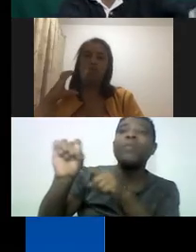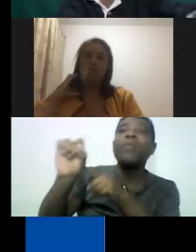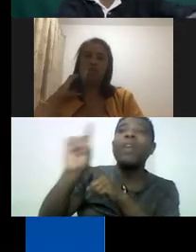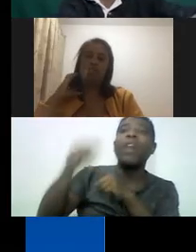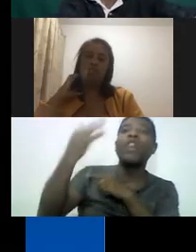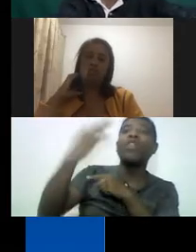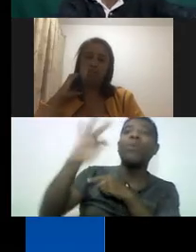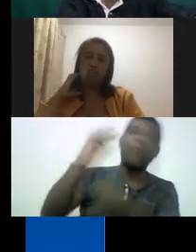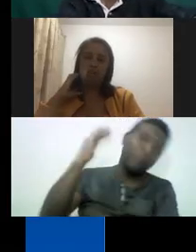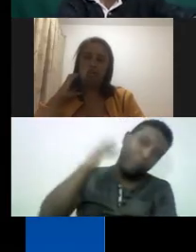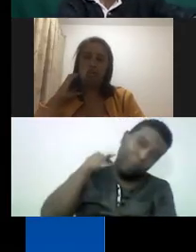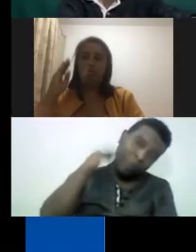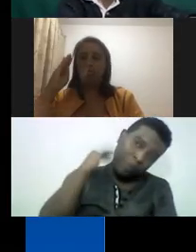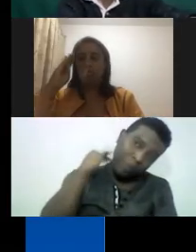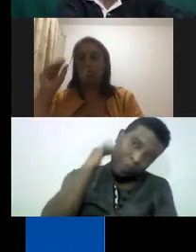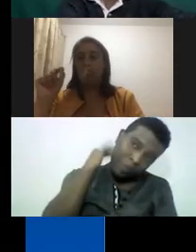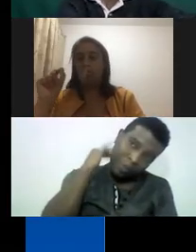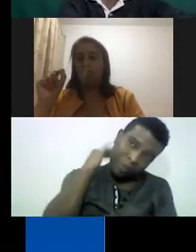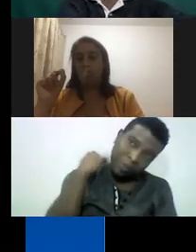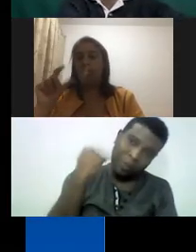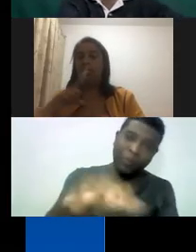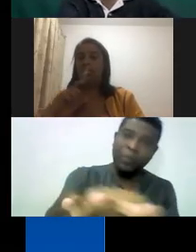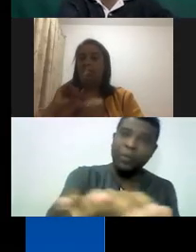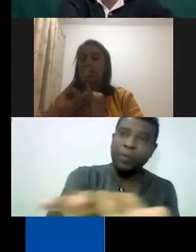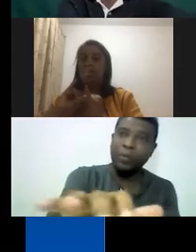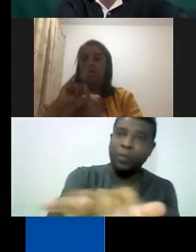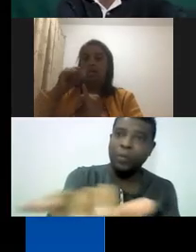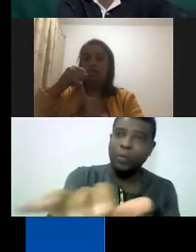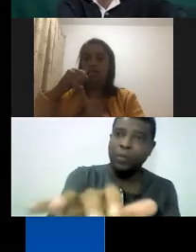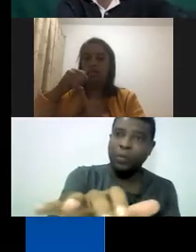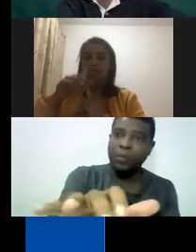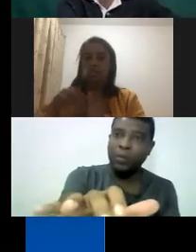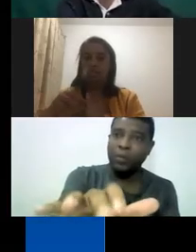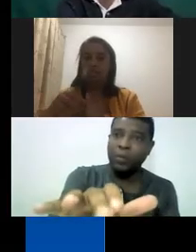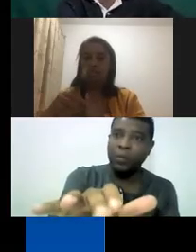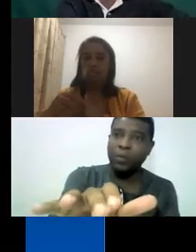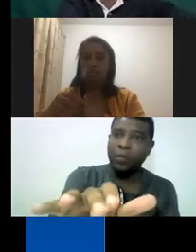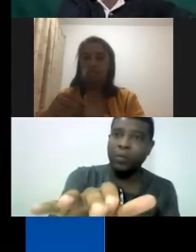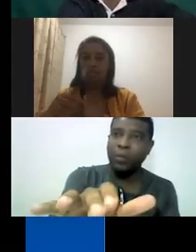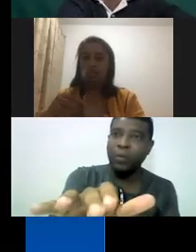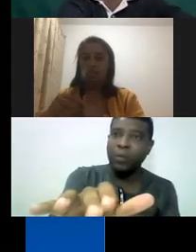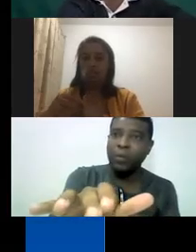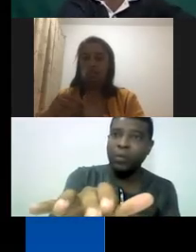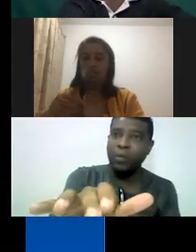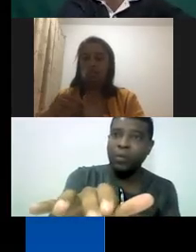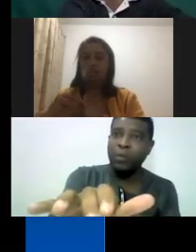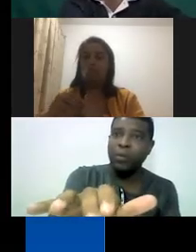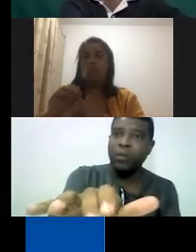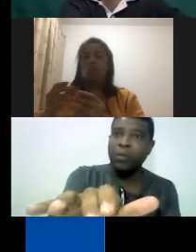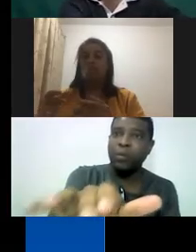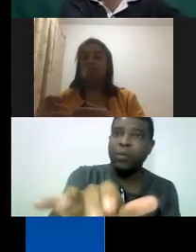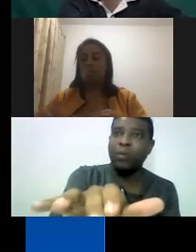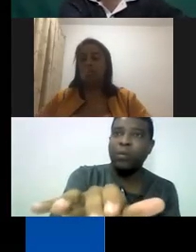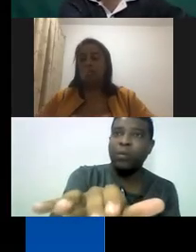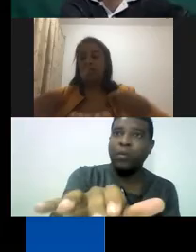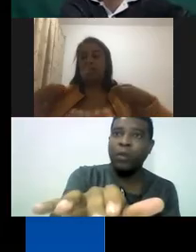onde você tem a inserção nas 4 primeiras vértebras cervicais, que é a inserção do elevador da escápula sobre os processos